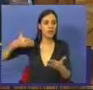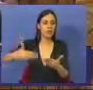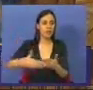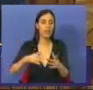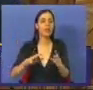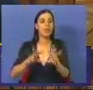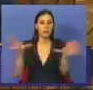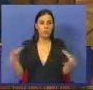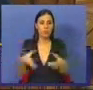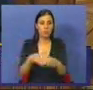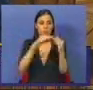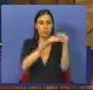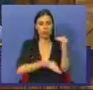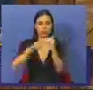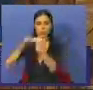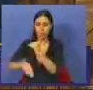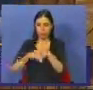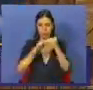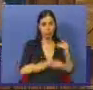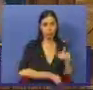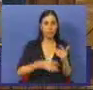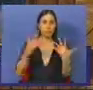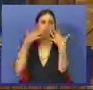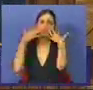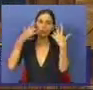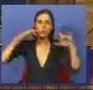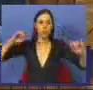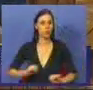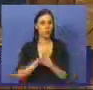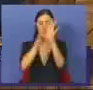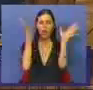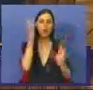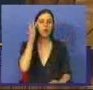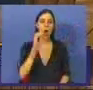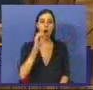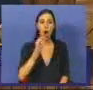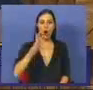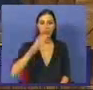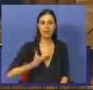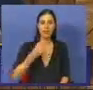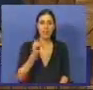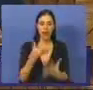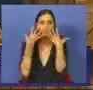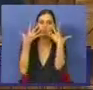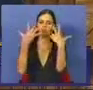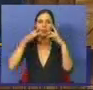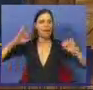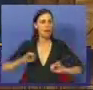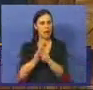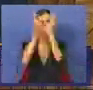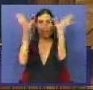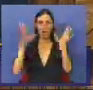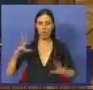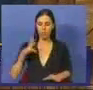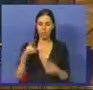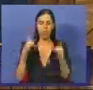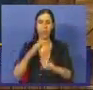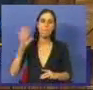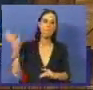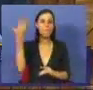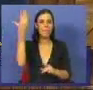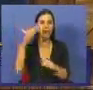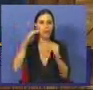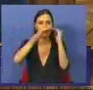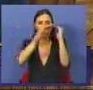nesta conjuntura de desigualdade, que, aliás, é muito clara. Os números da OCDE são esmagadores desse ponto de vista. Em Portugal, nós temos das